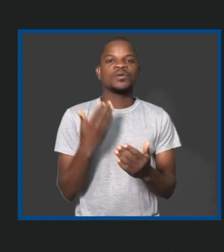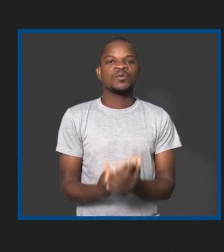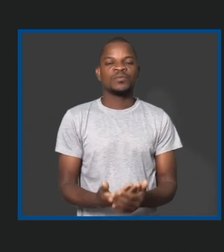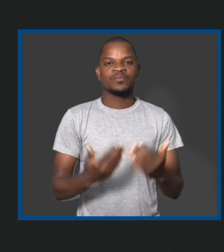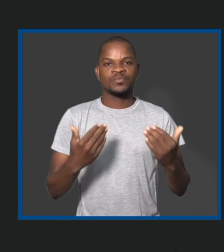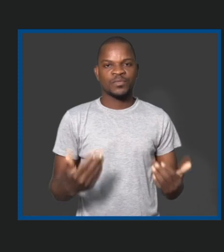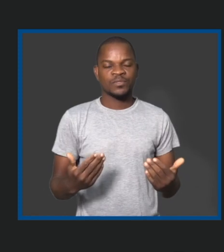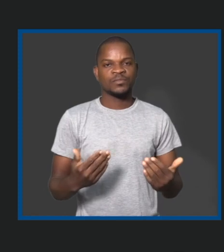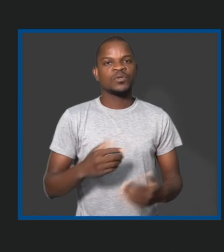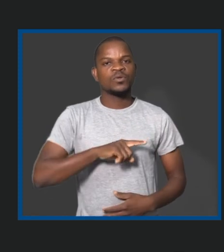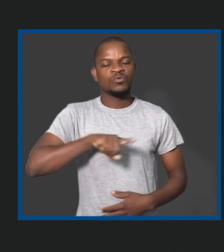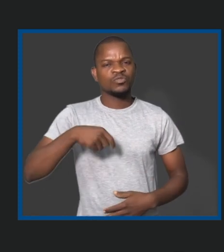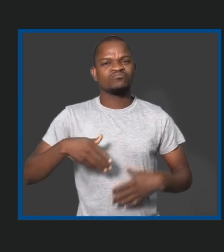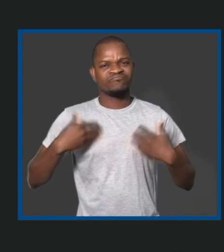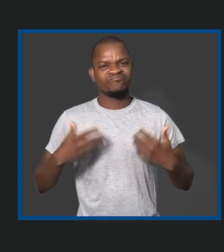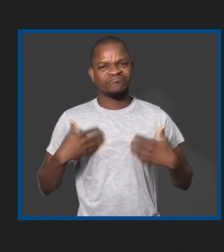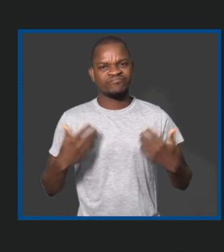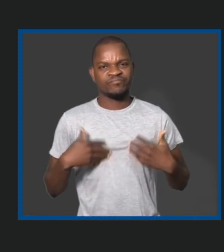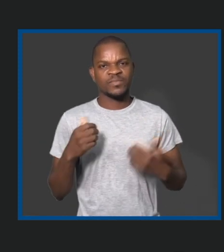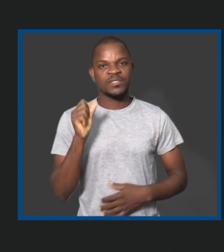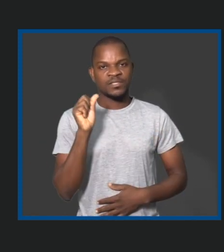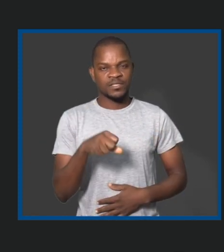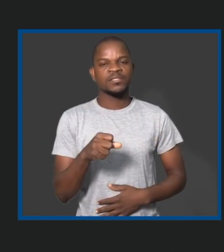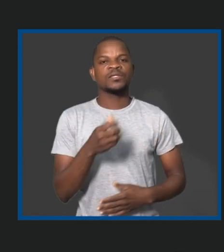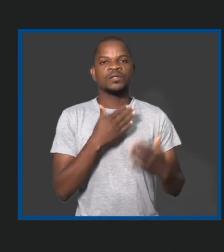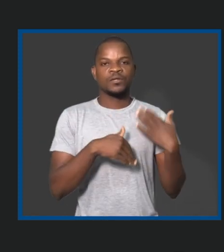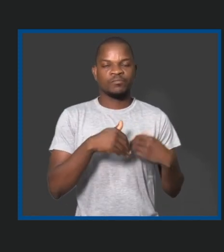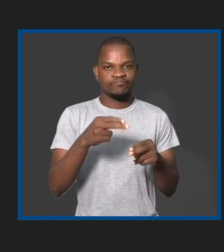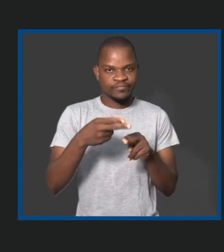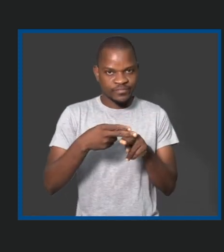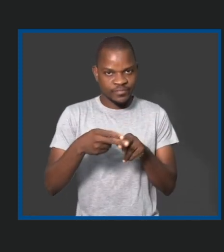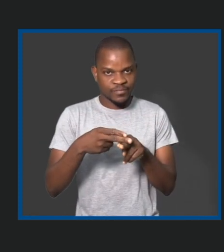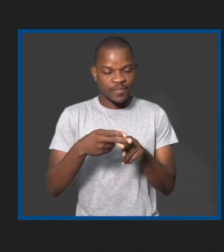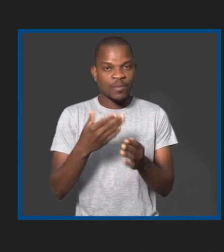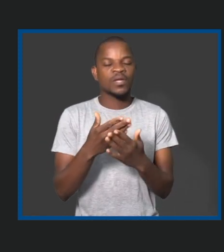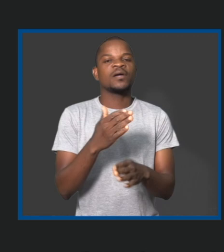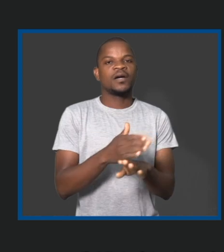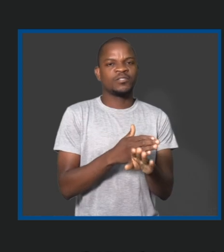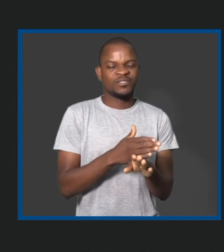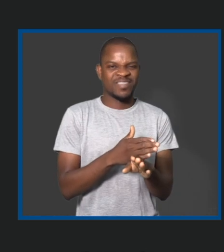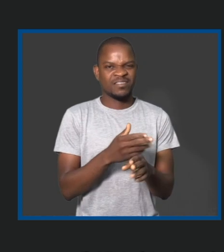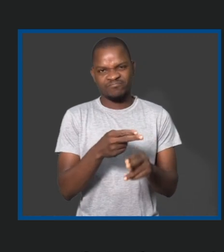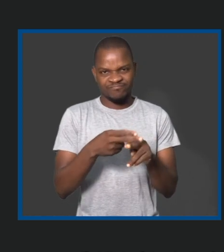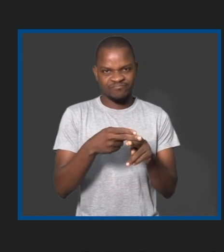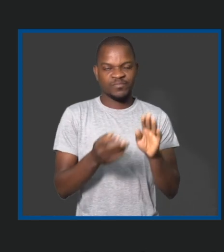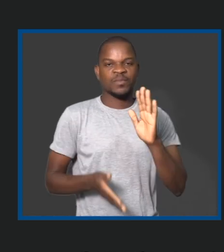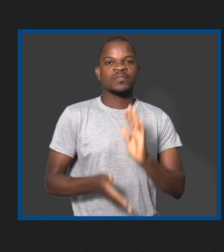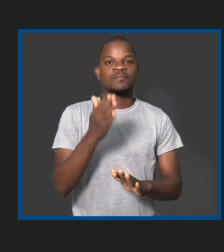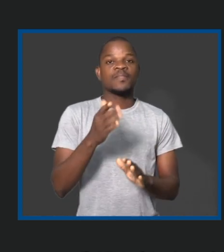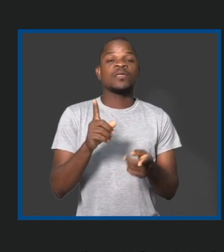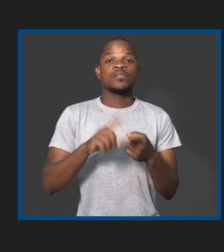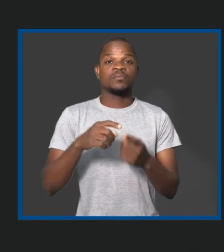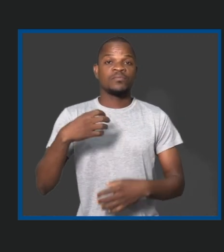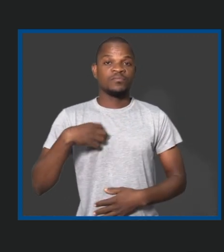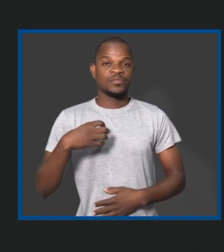e queremos experimentar. Fomos atrevidos e queremos experimentar. O Ministério da Defesa decidiu profissionalizar os jovens.